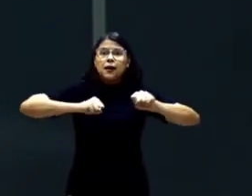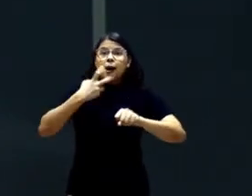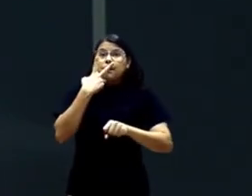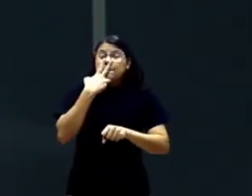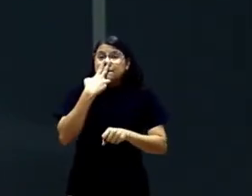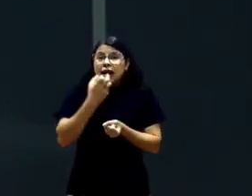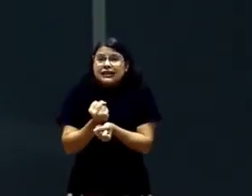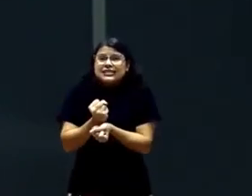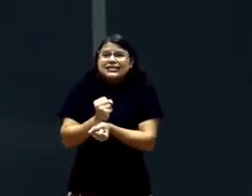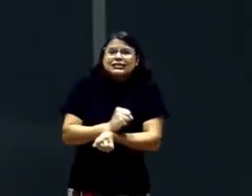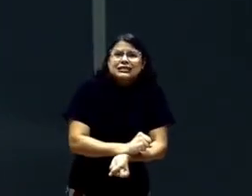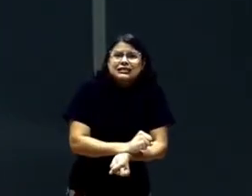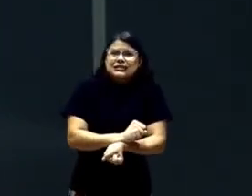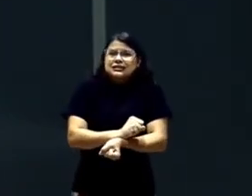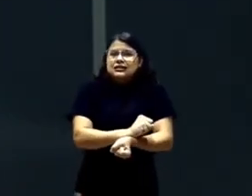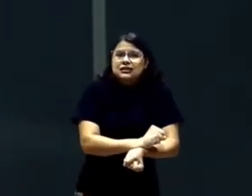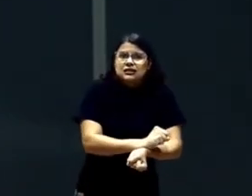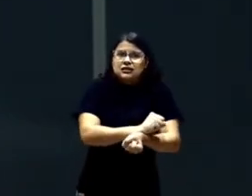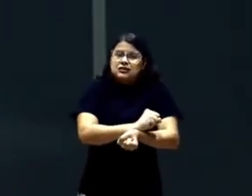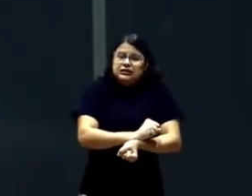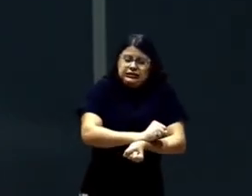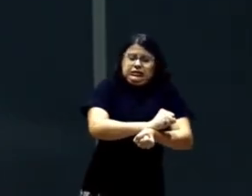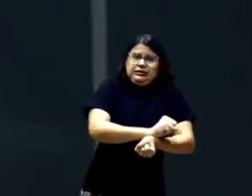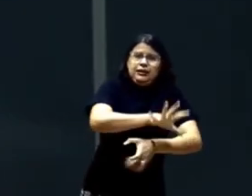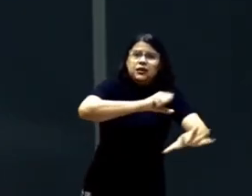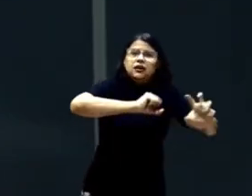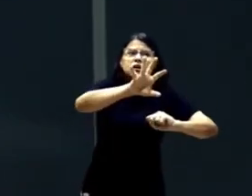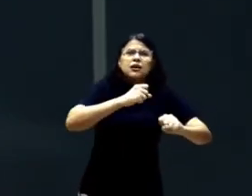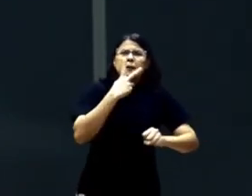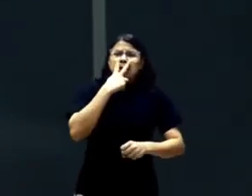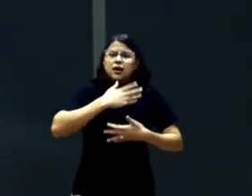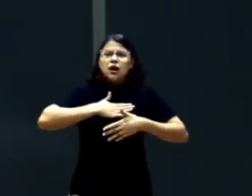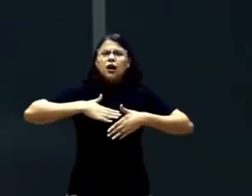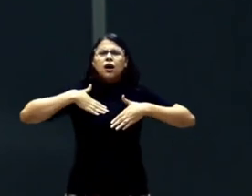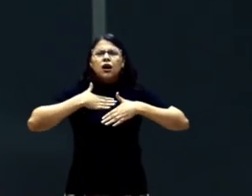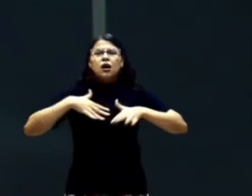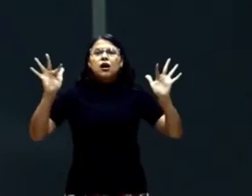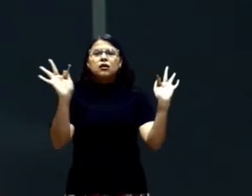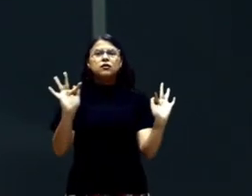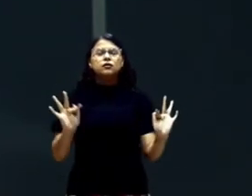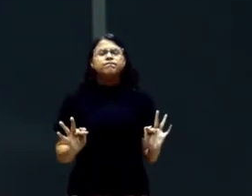E esse sempre querer mais gera sempre insatisfação.